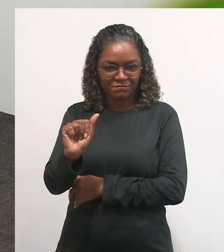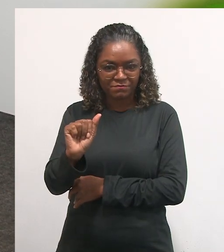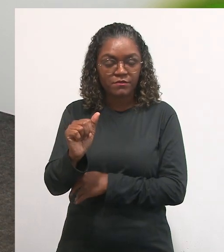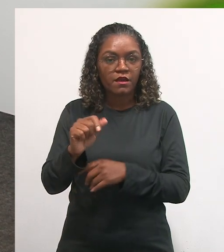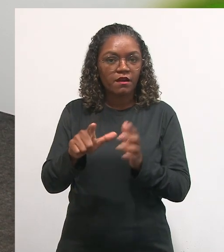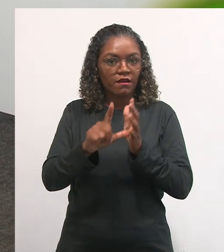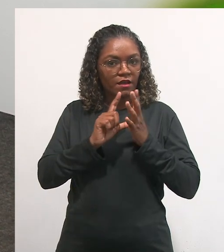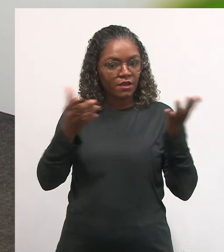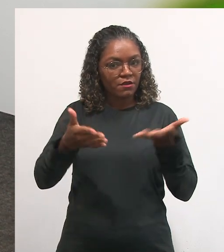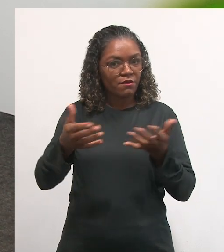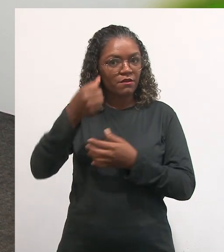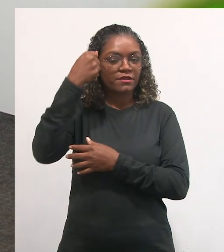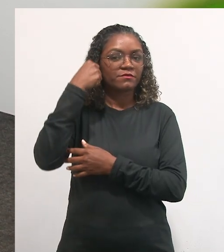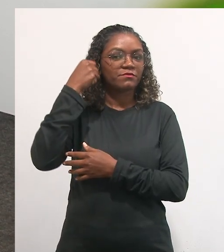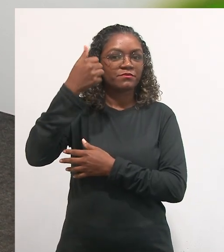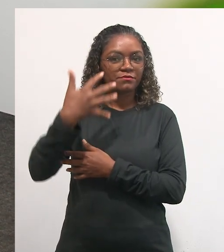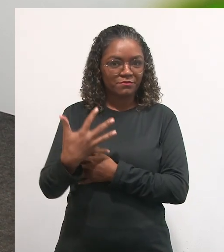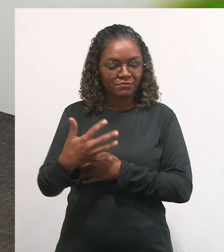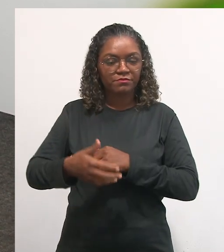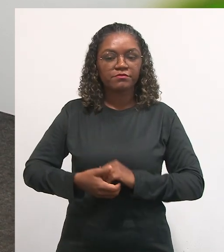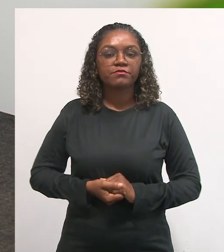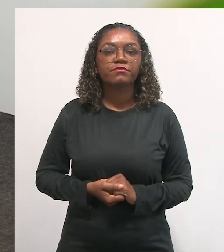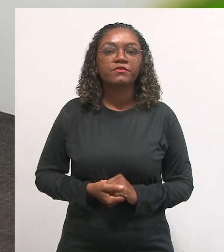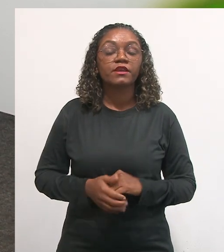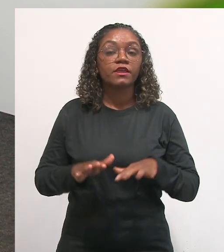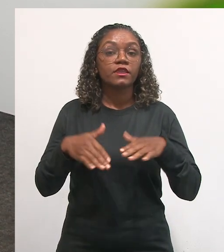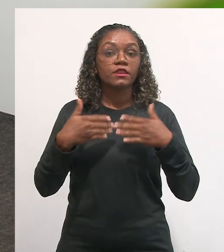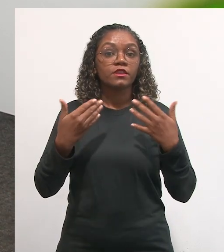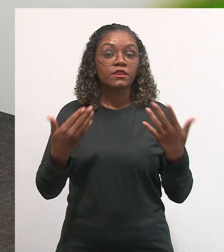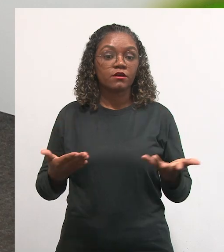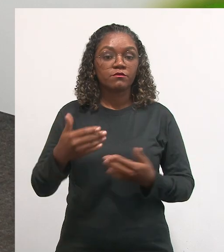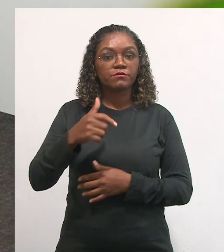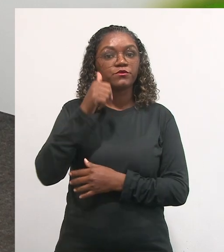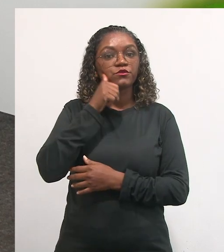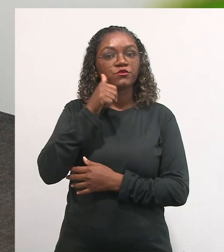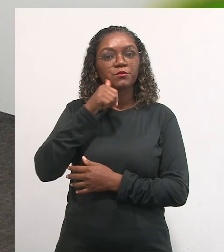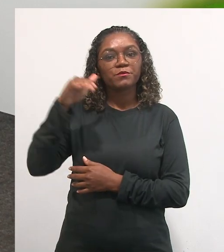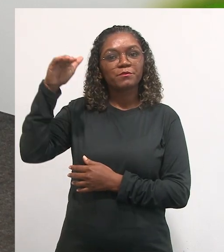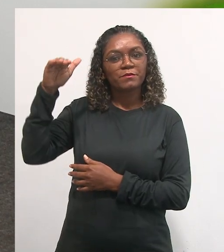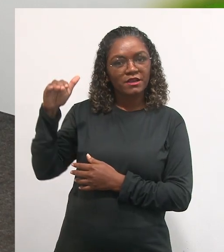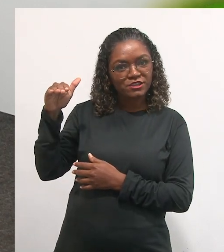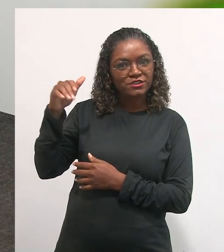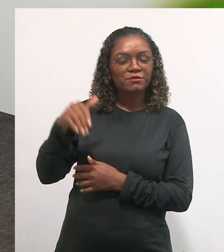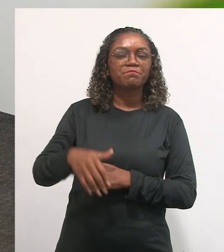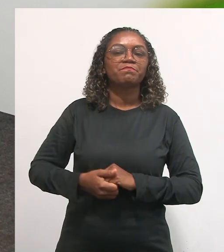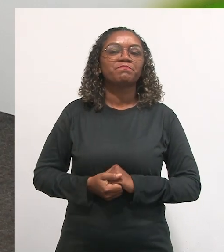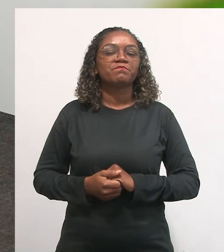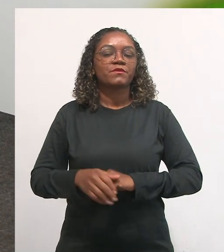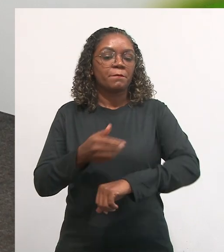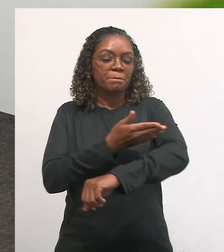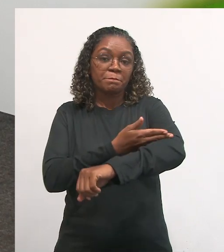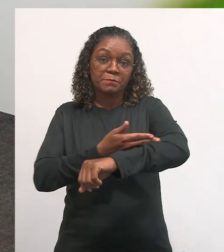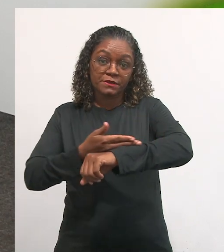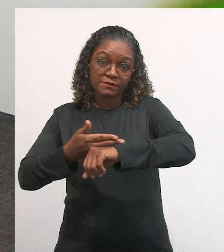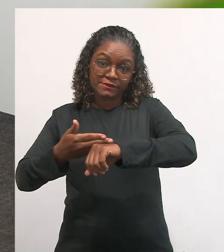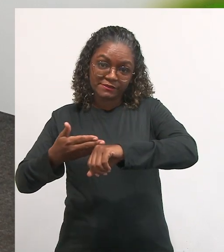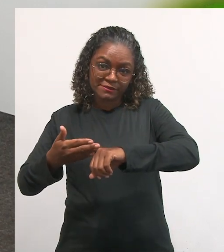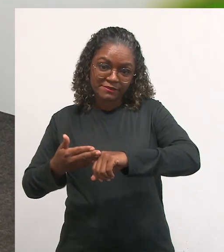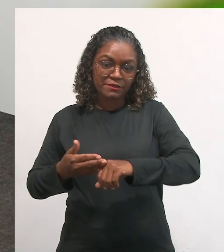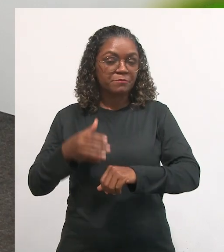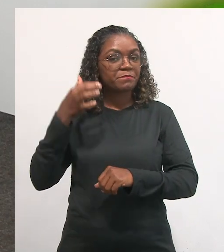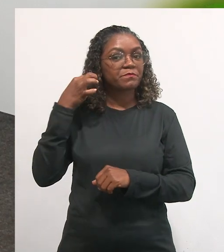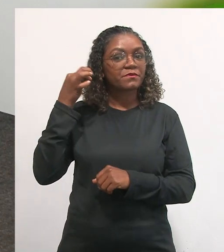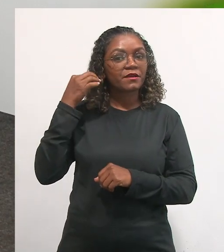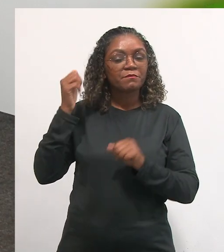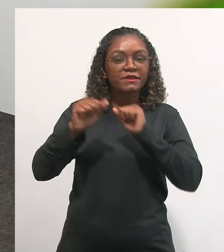conteúdo eu farei a minha audiodescrição tá E sou uma mulher de estatura baixa tem a pele branca e tem os cabelos